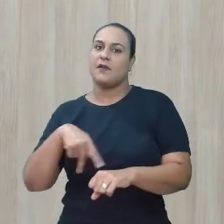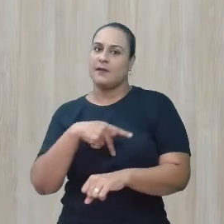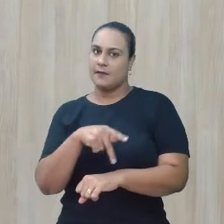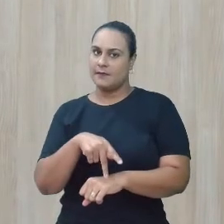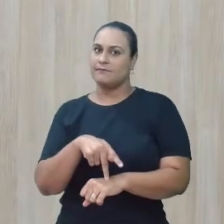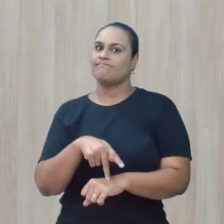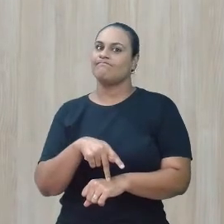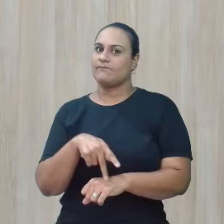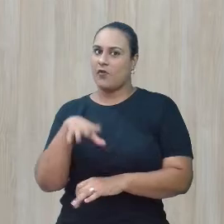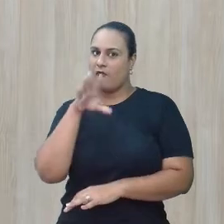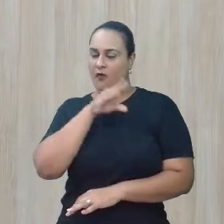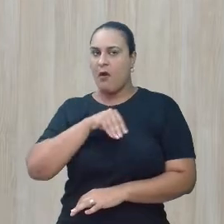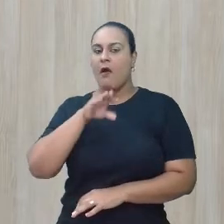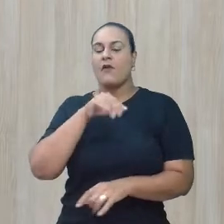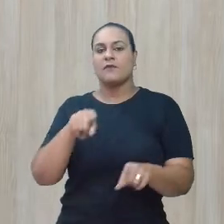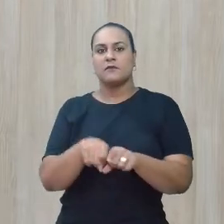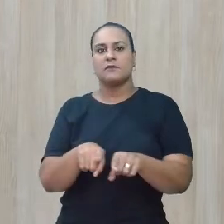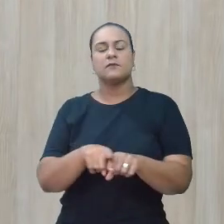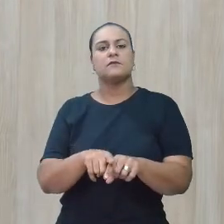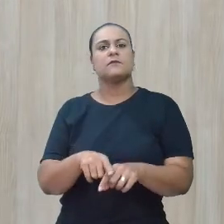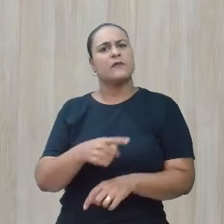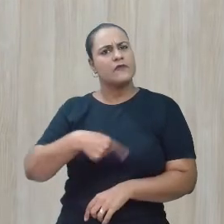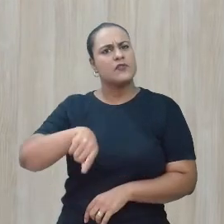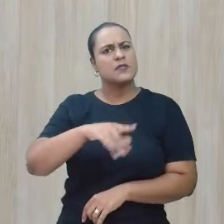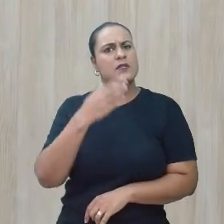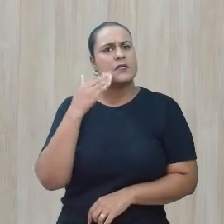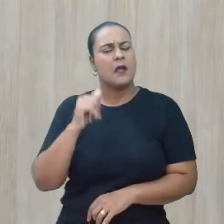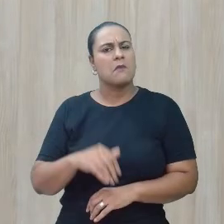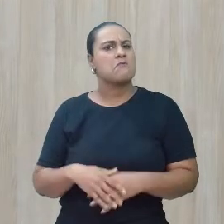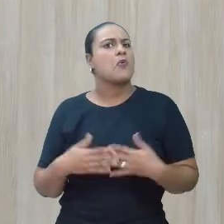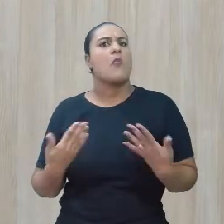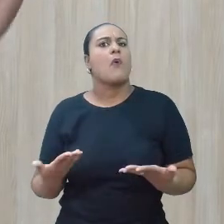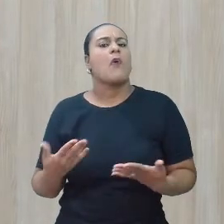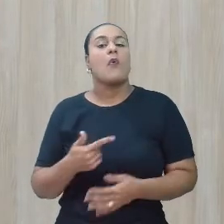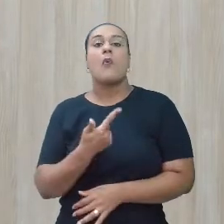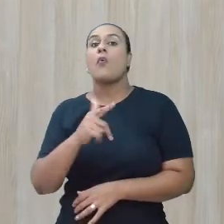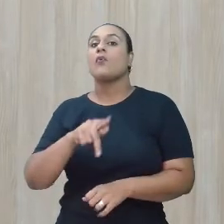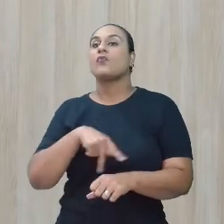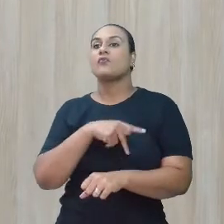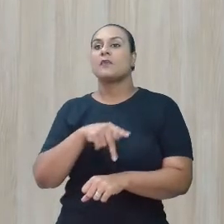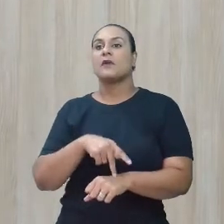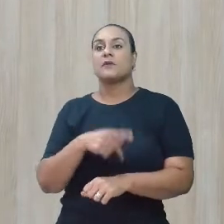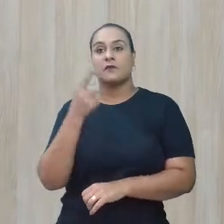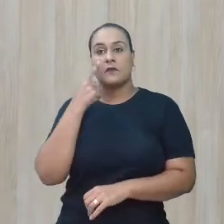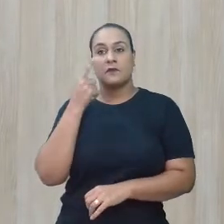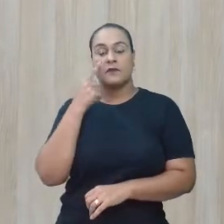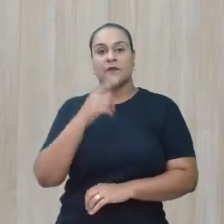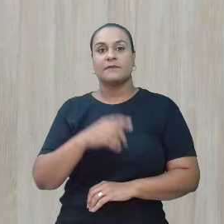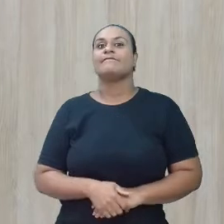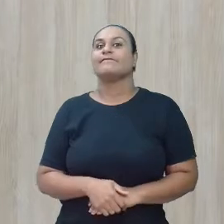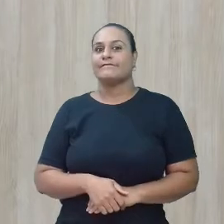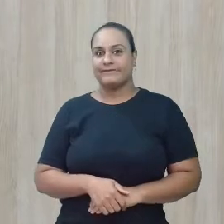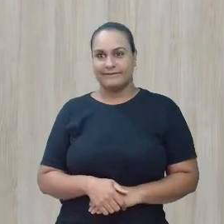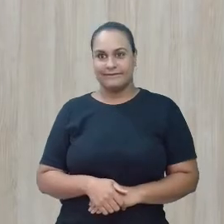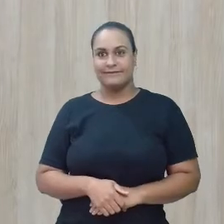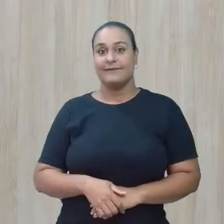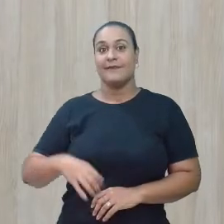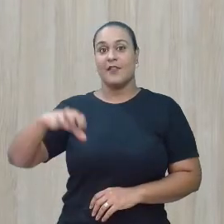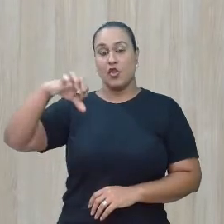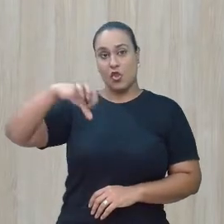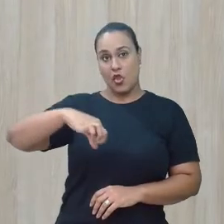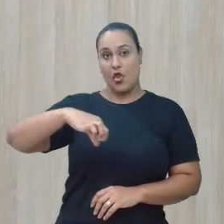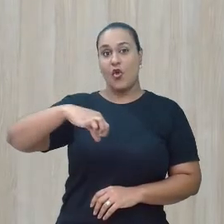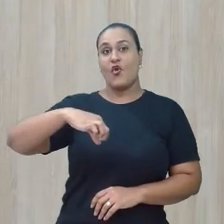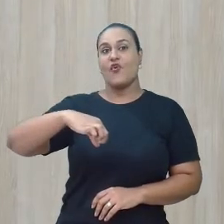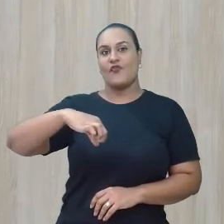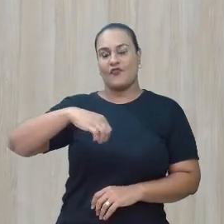me dizer que outros países falam português também? Não? Vamos ver? A gente tem 9 países